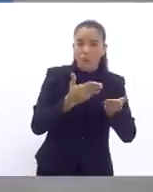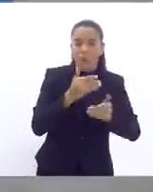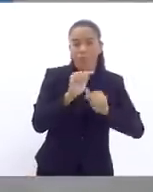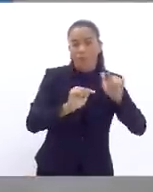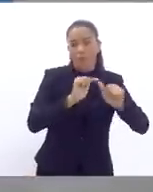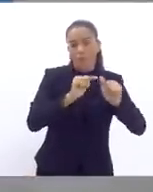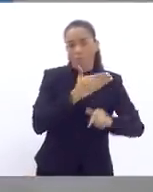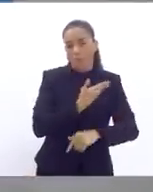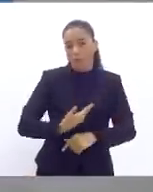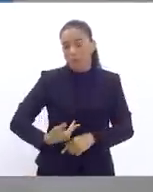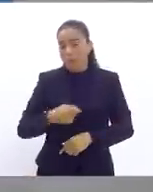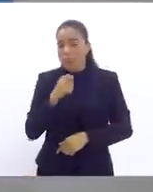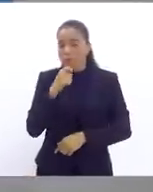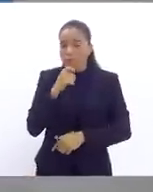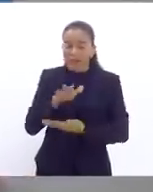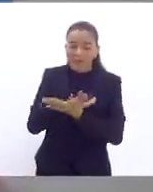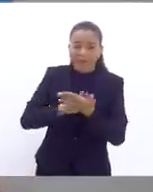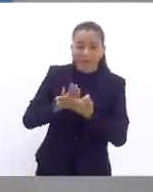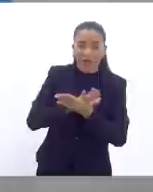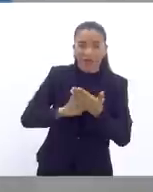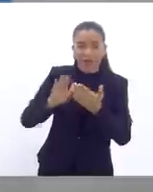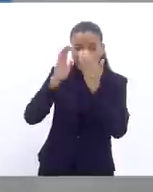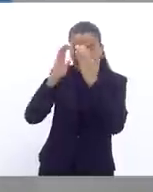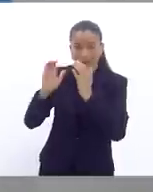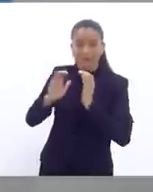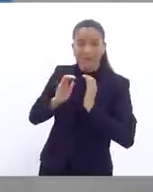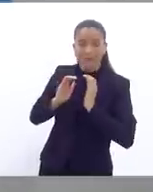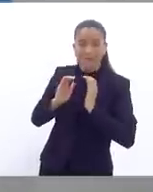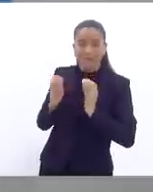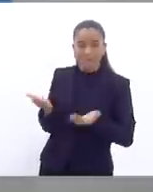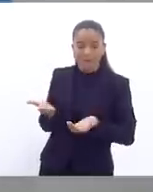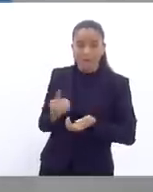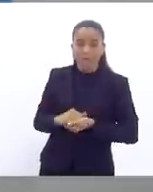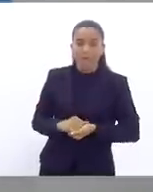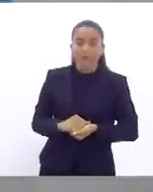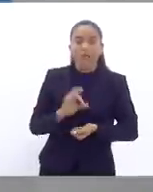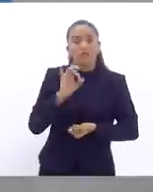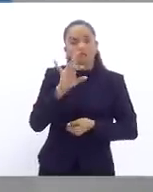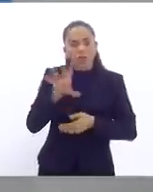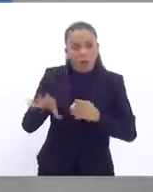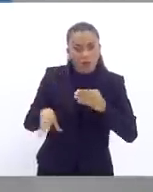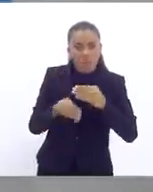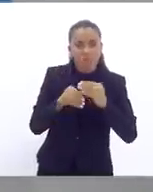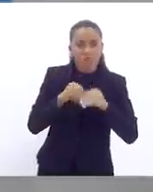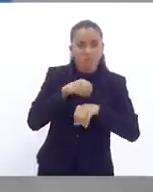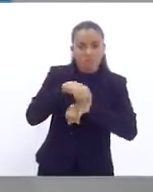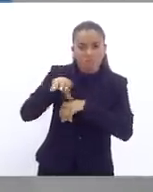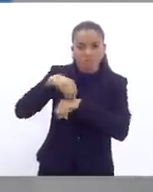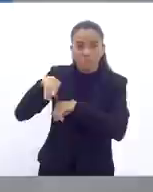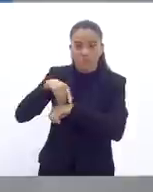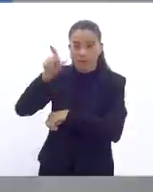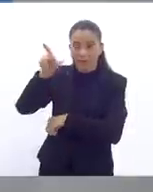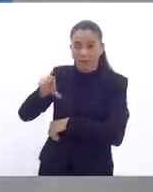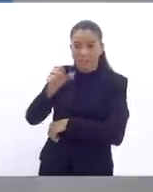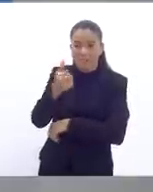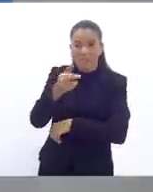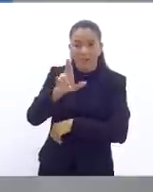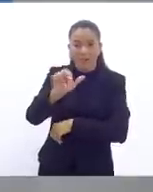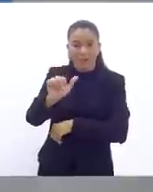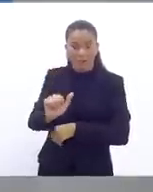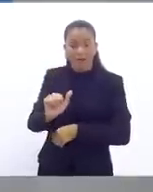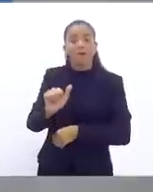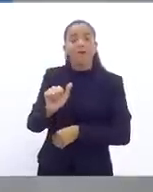tem o menor a menor consideração então só para colocar aqui é essa senhora ela